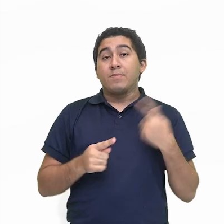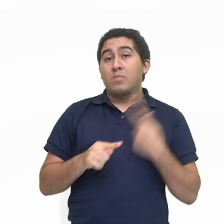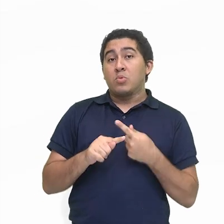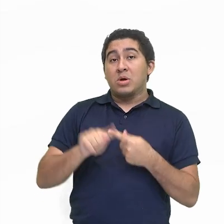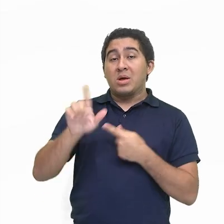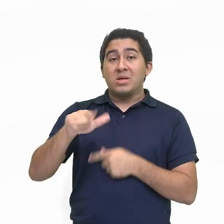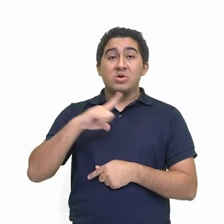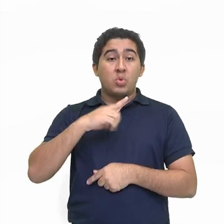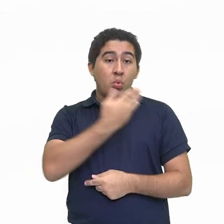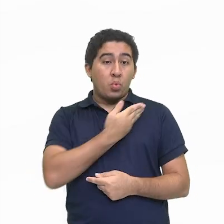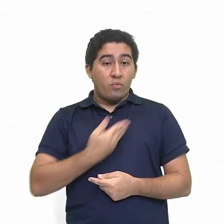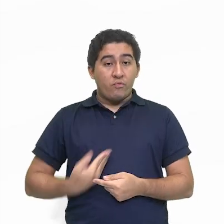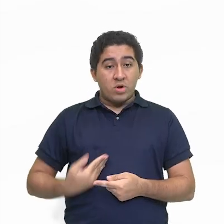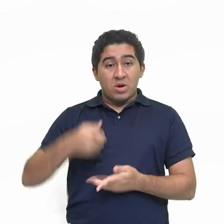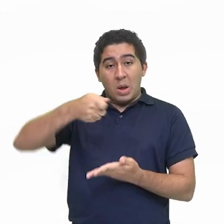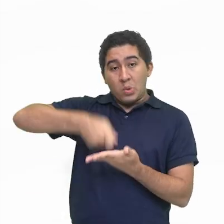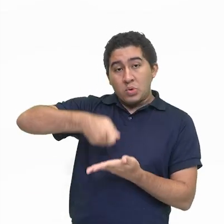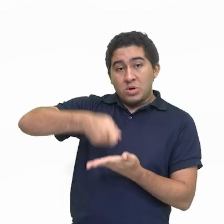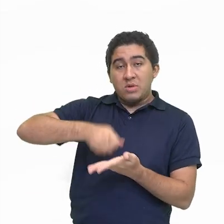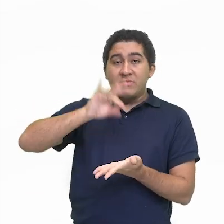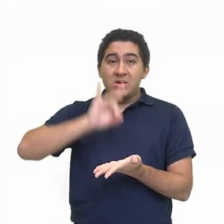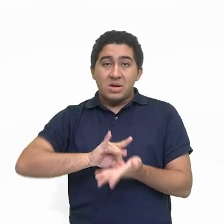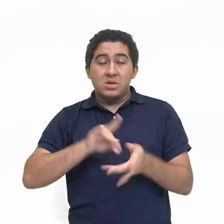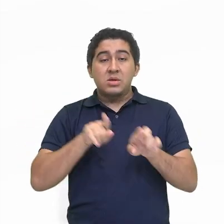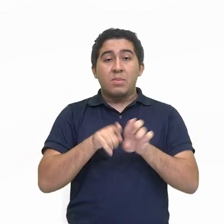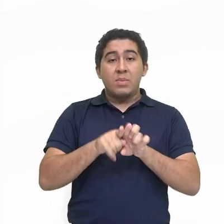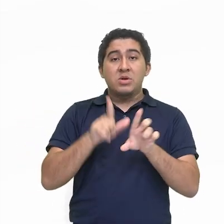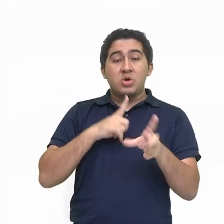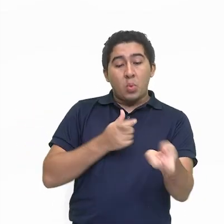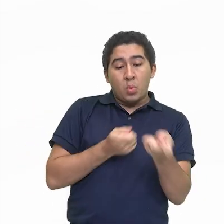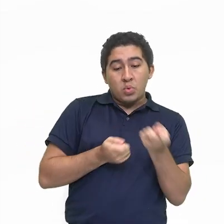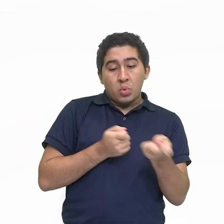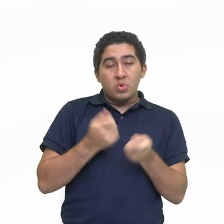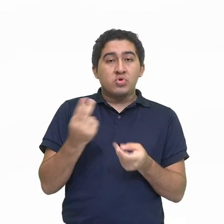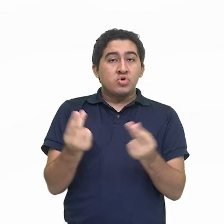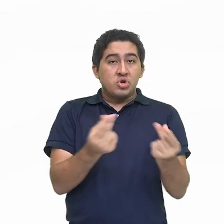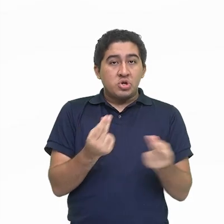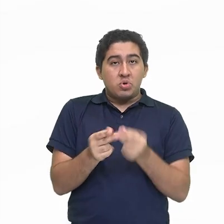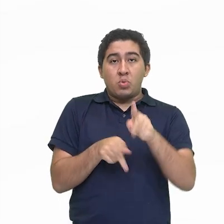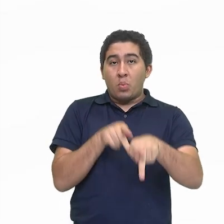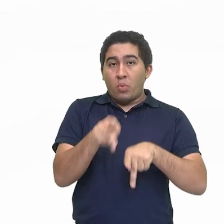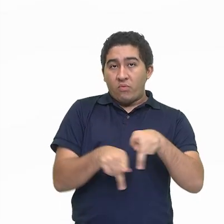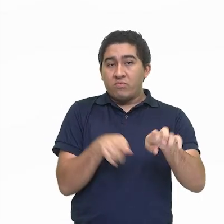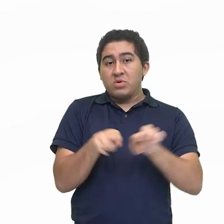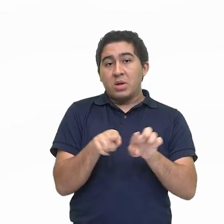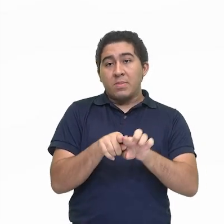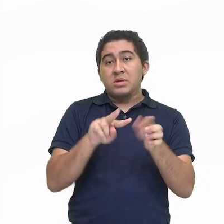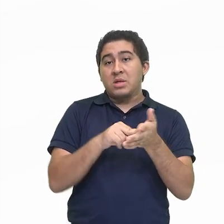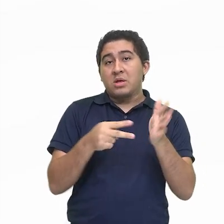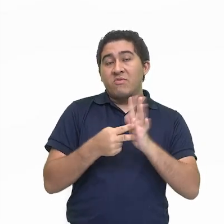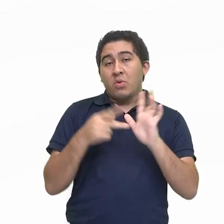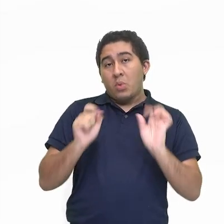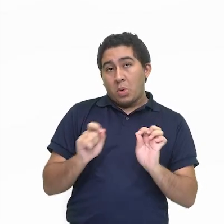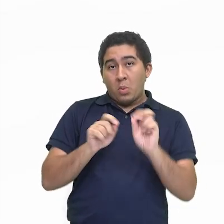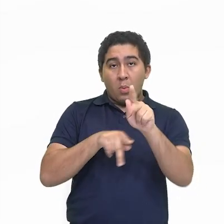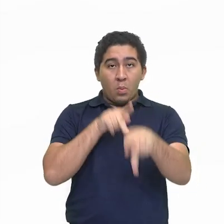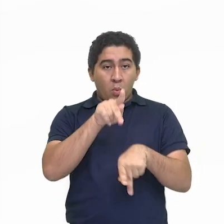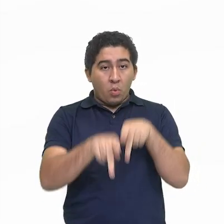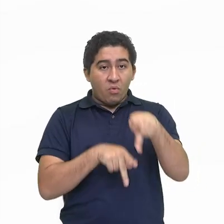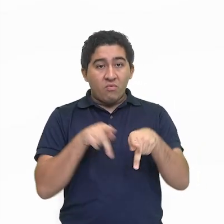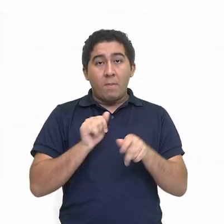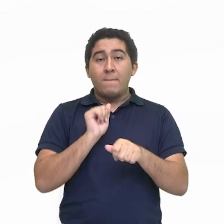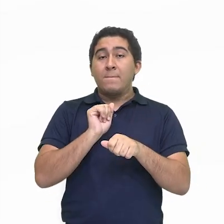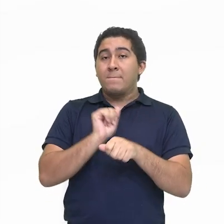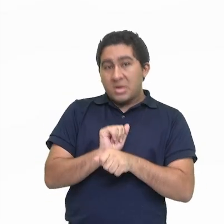ter um governo bastante autoritário e mexer com o dinheiro da população vai fazer com que, né, a população pare